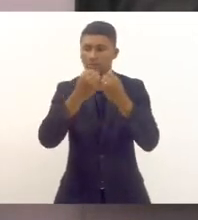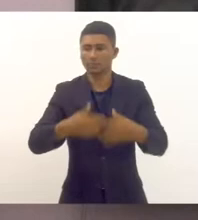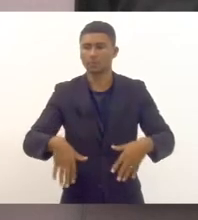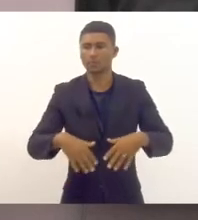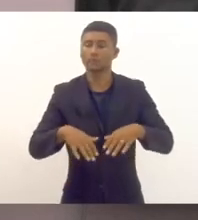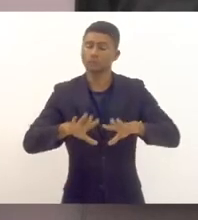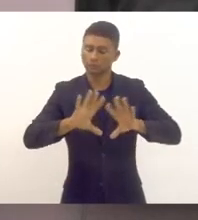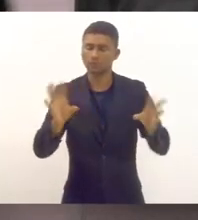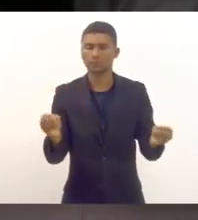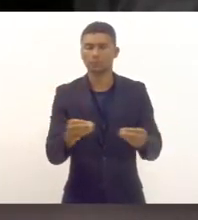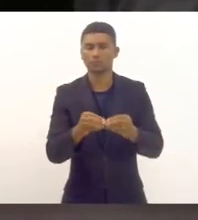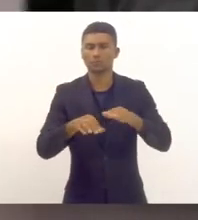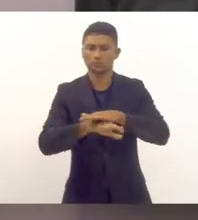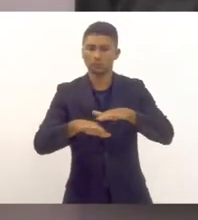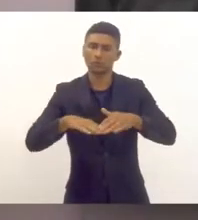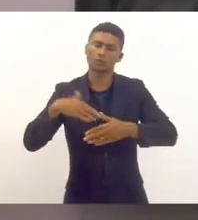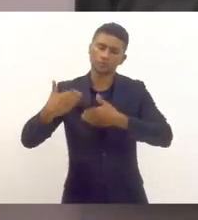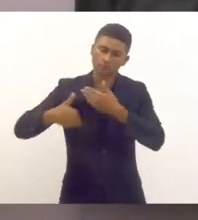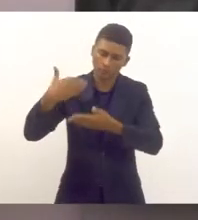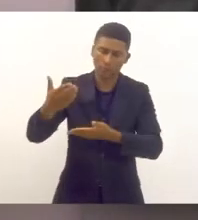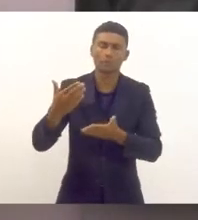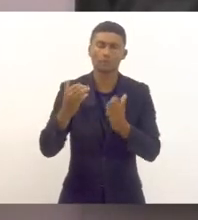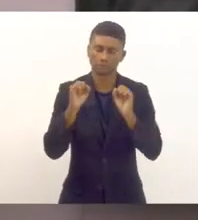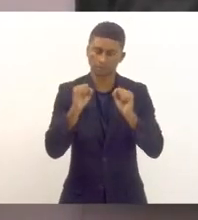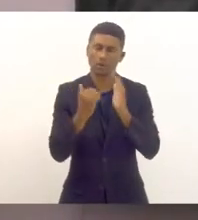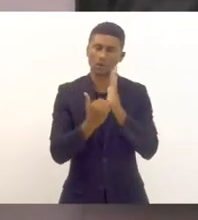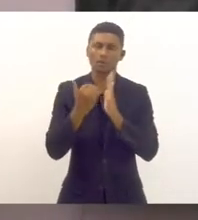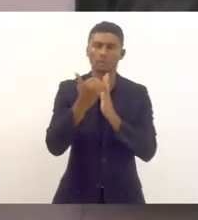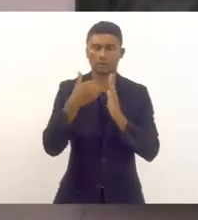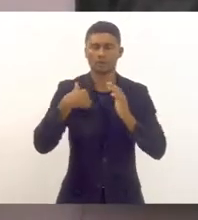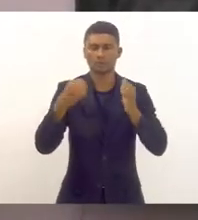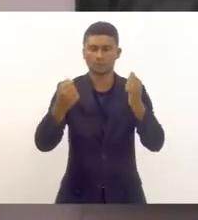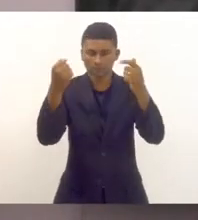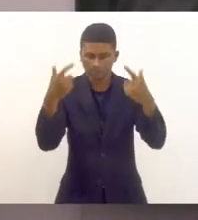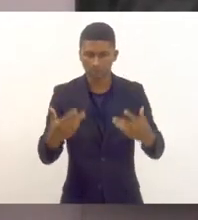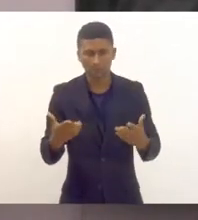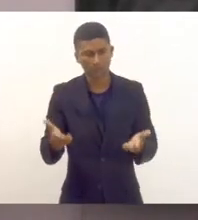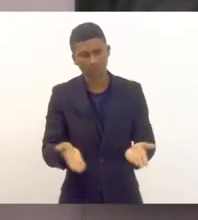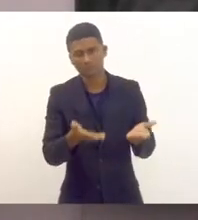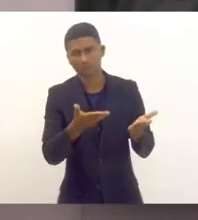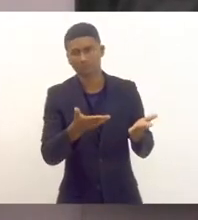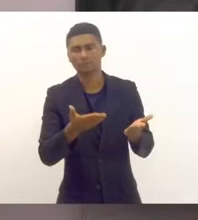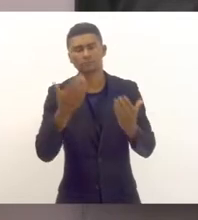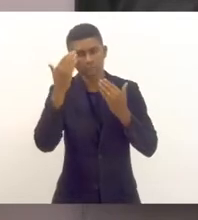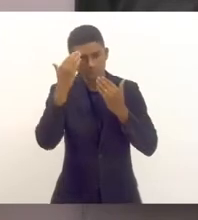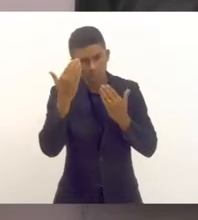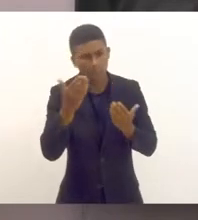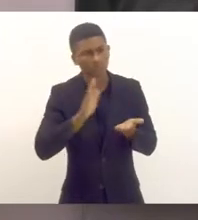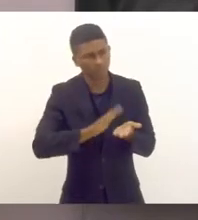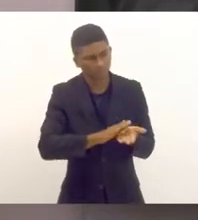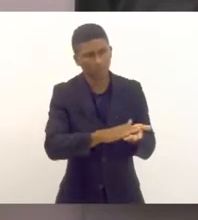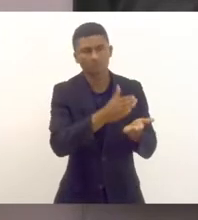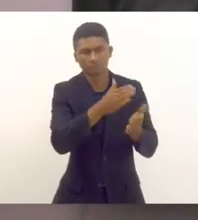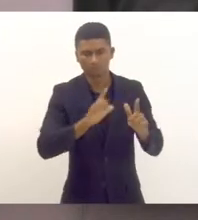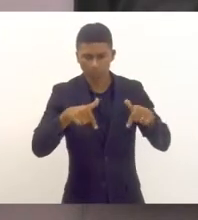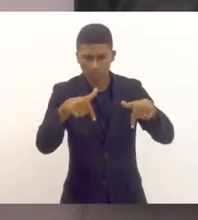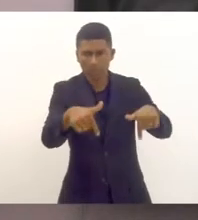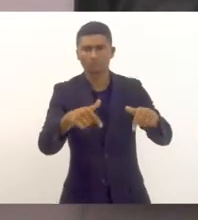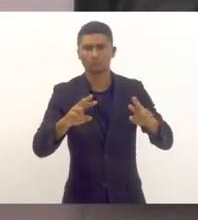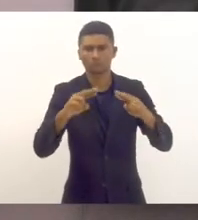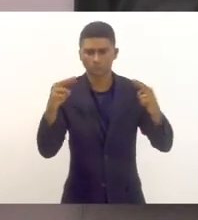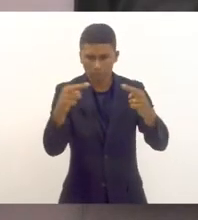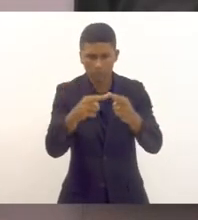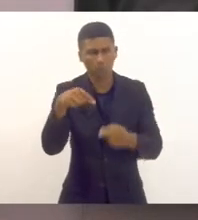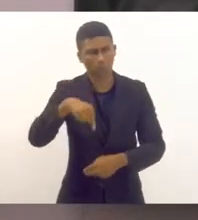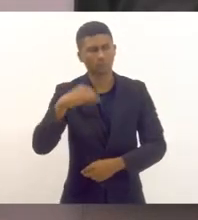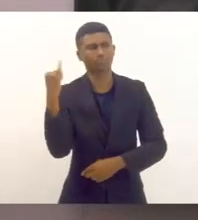alongar mais. Se eu adiante, precisar fazer algum comentário, estou à disposição e devolvo a palavra ao senhor. Desde já agradeço e parabenizo pela sua iniciativa e da sua